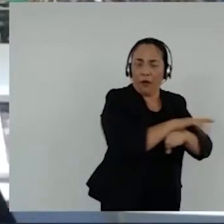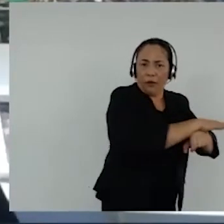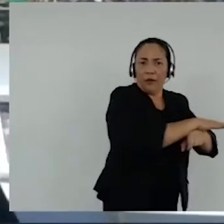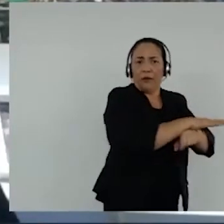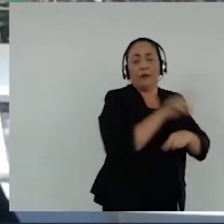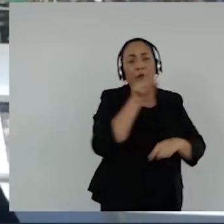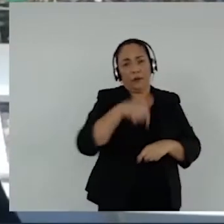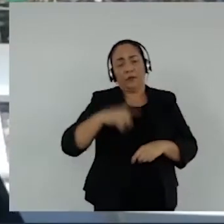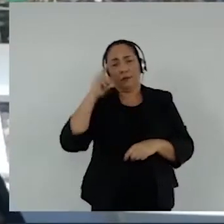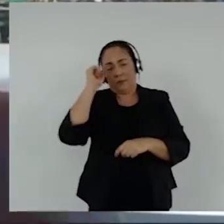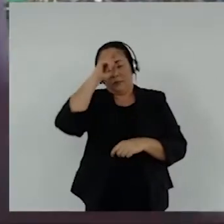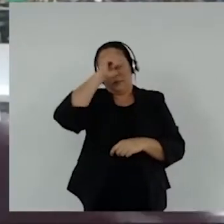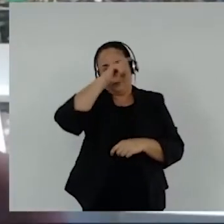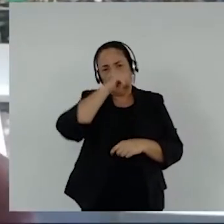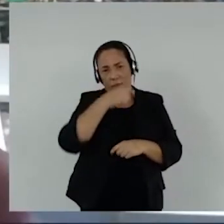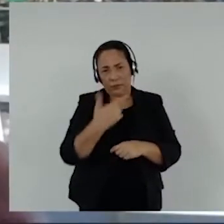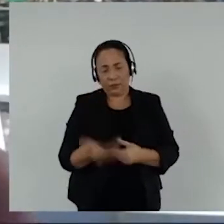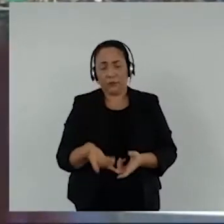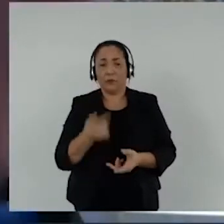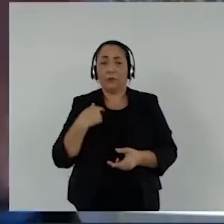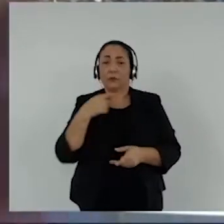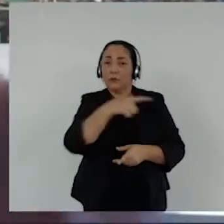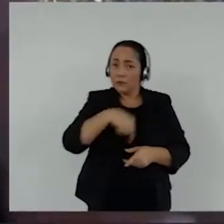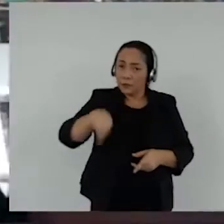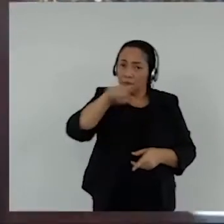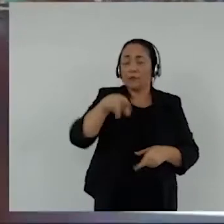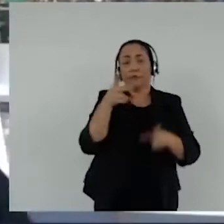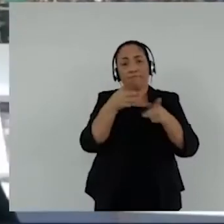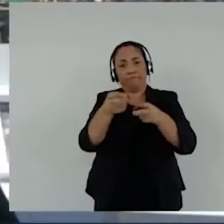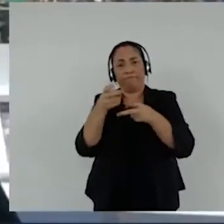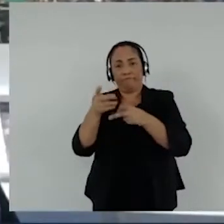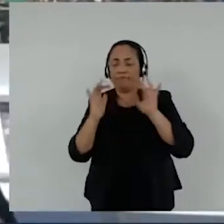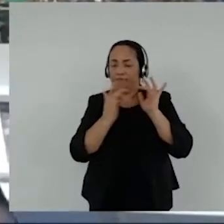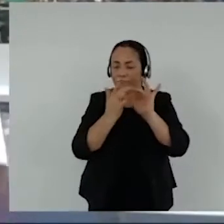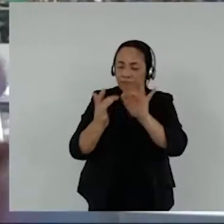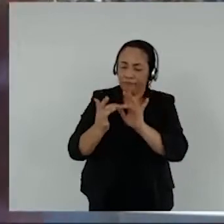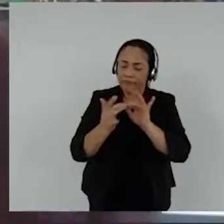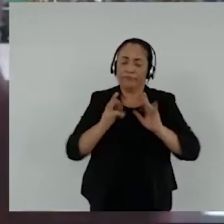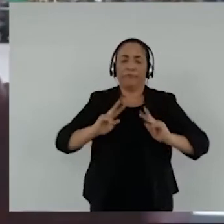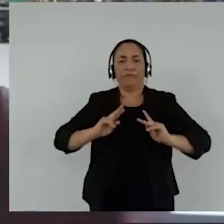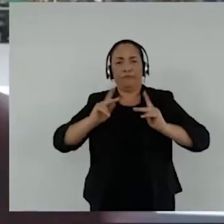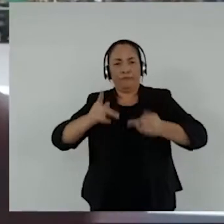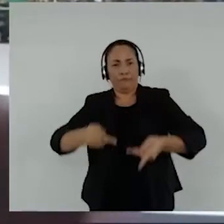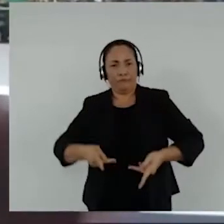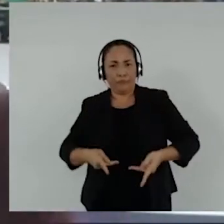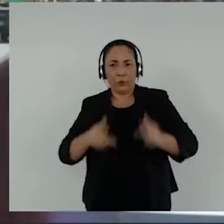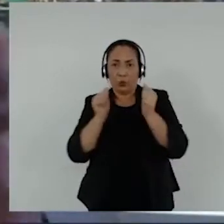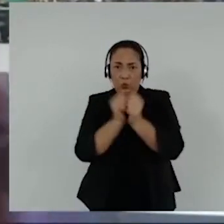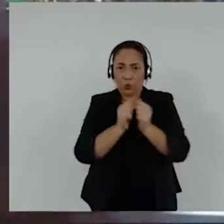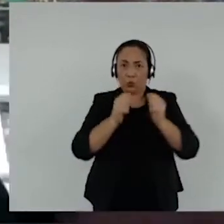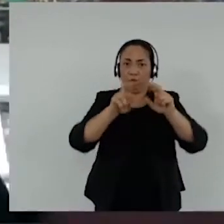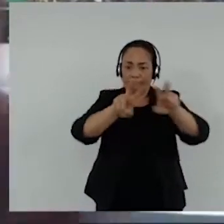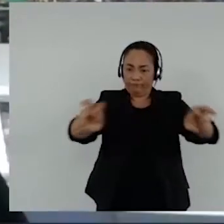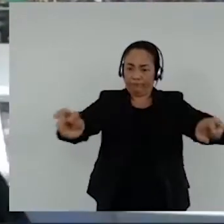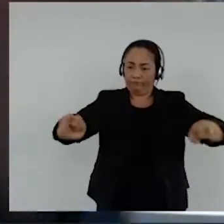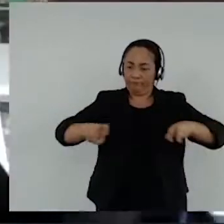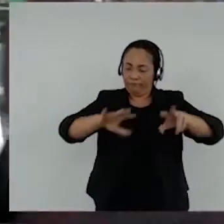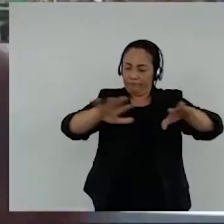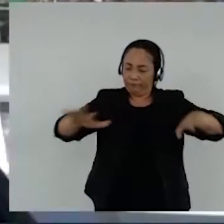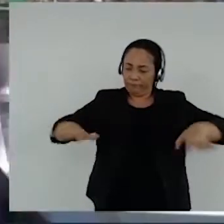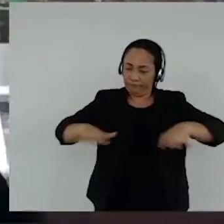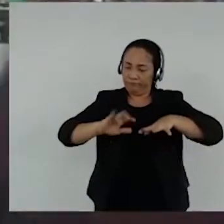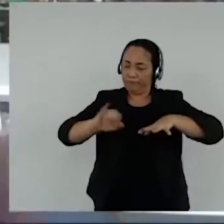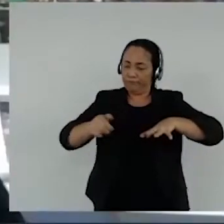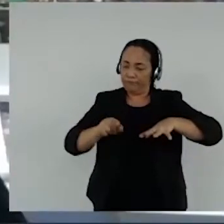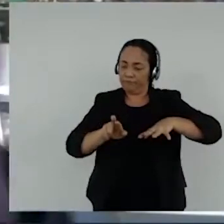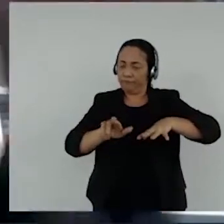gente vai perceber é que, muitas das vezes, esse contato humanístico do réu com um jurado pode ser um